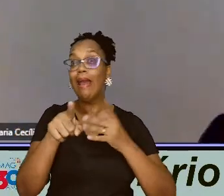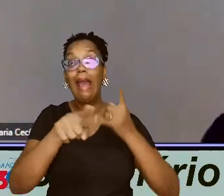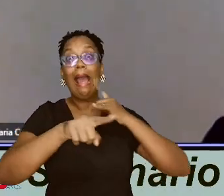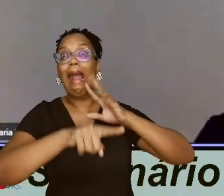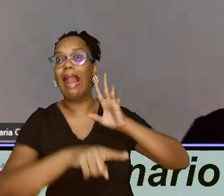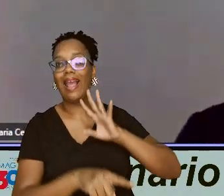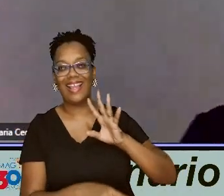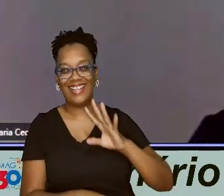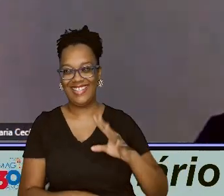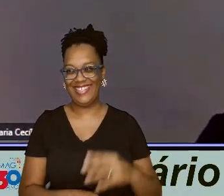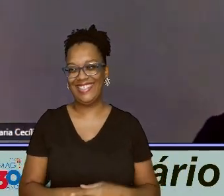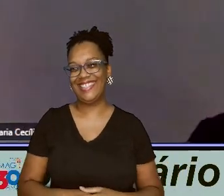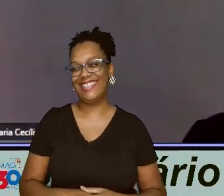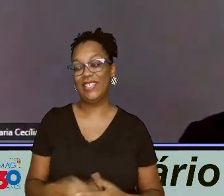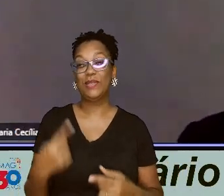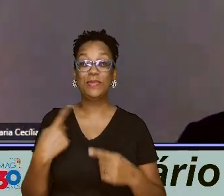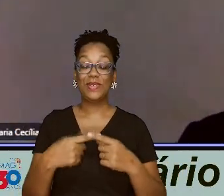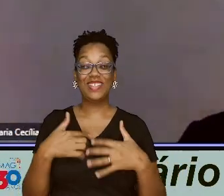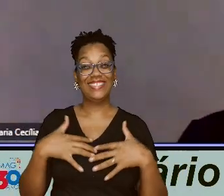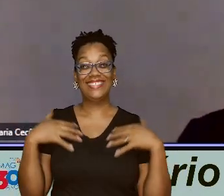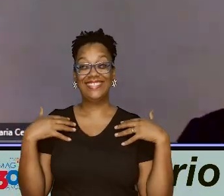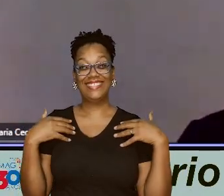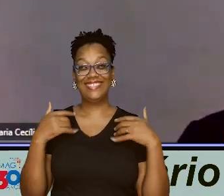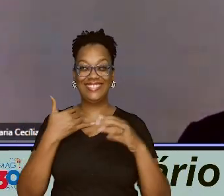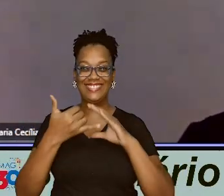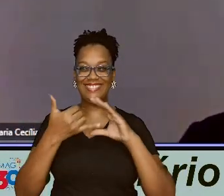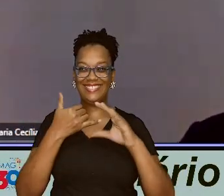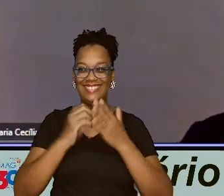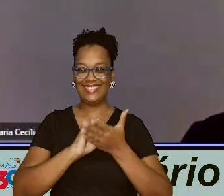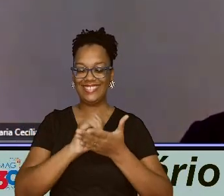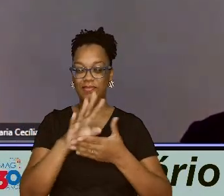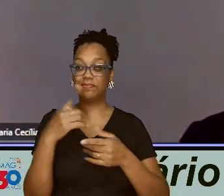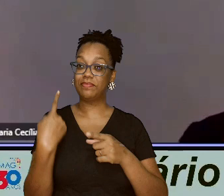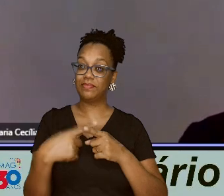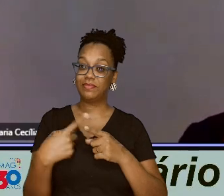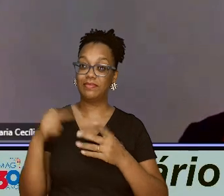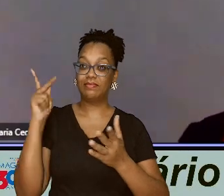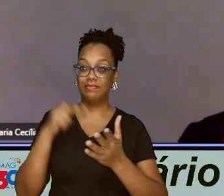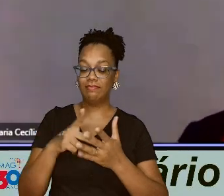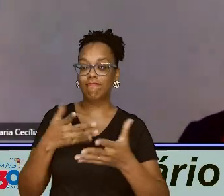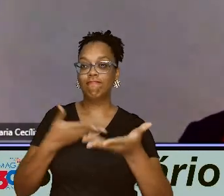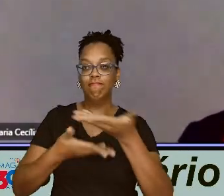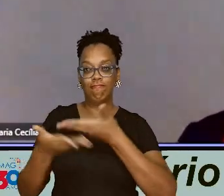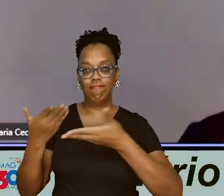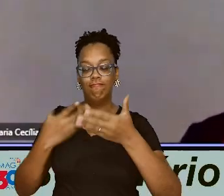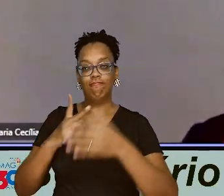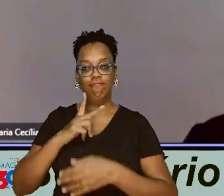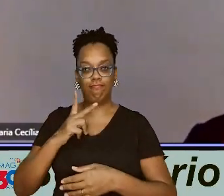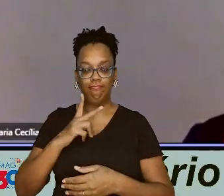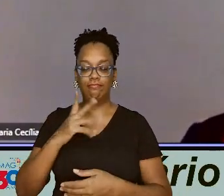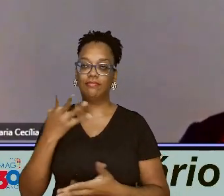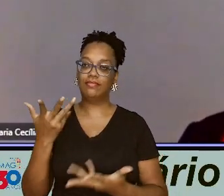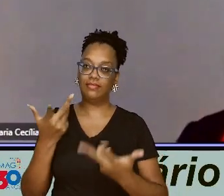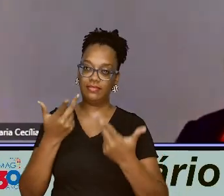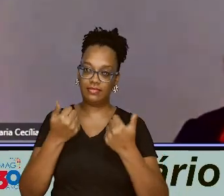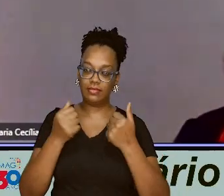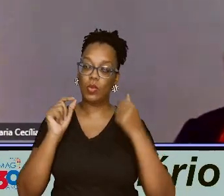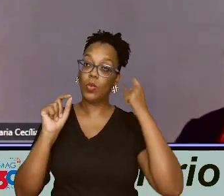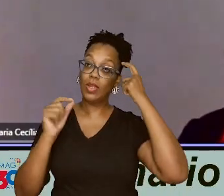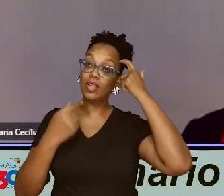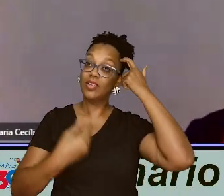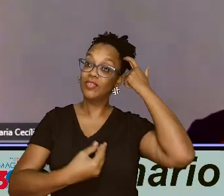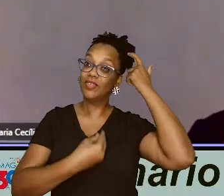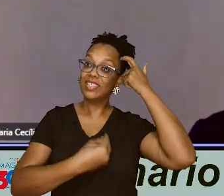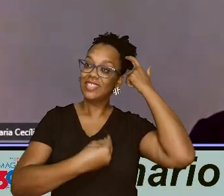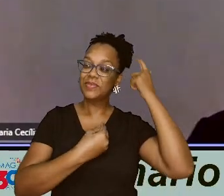legal. Eu fiquei elogiando aqui no WhatsApp. Porque realmente, além da vivência pessoal, que foi maravilhosa, né, e que na vida